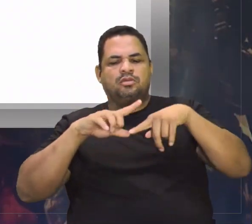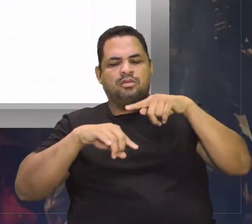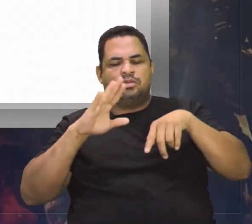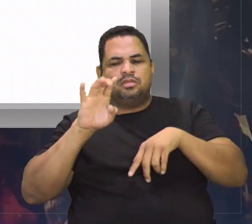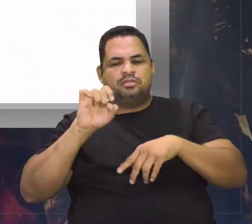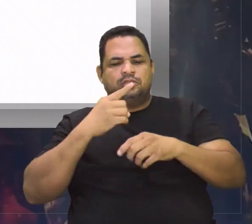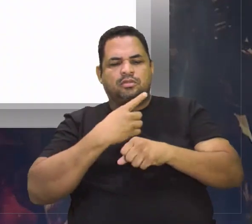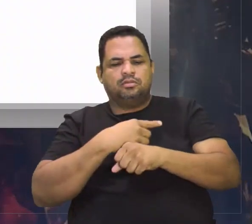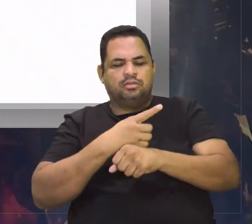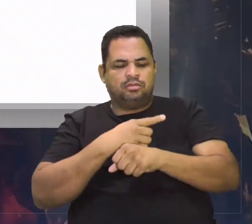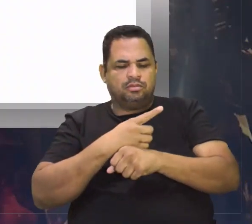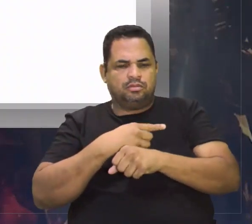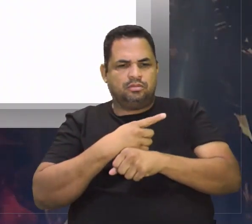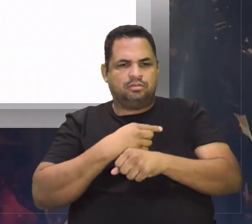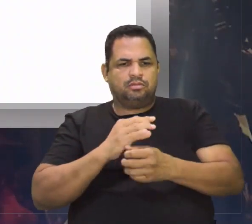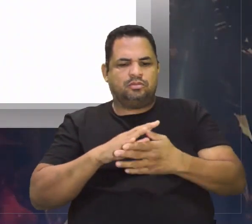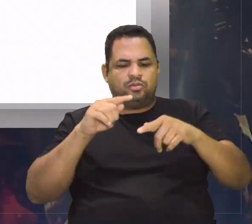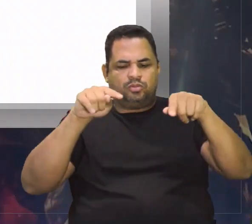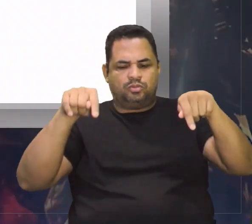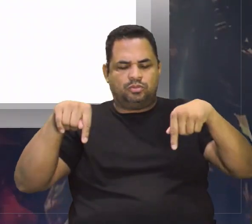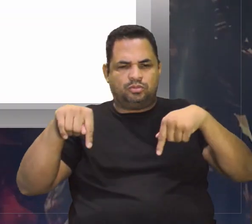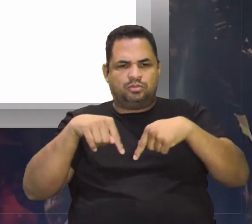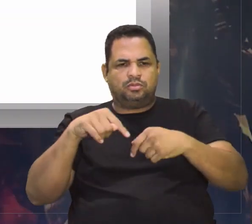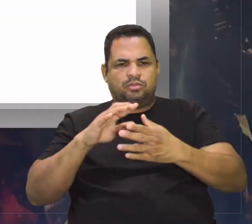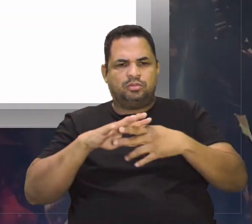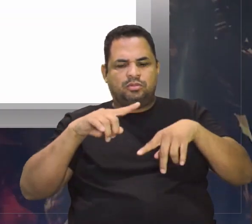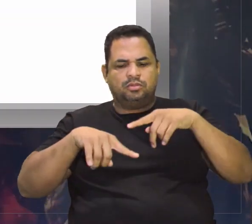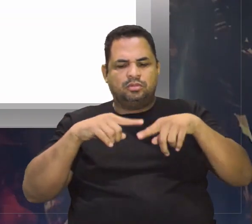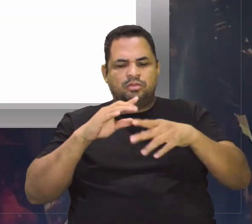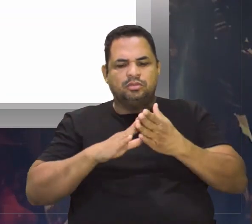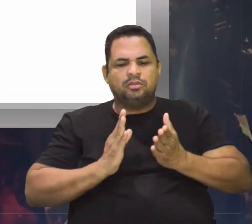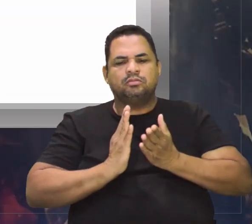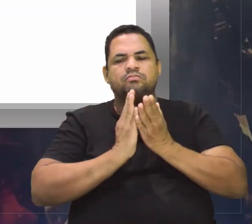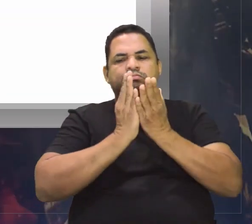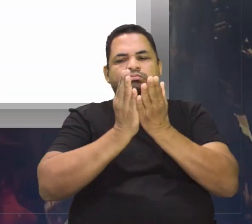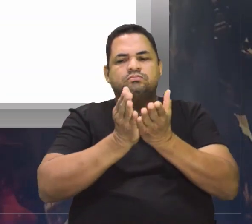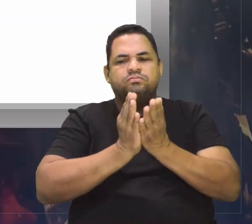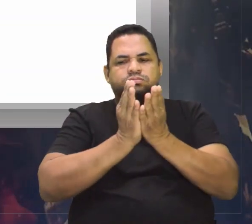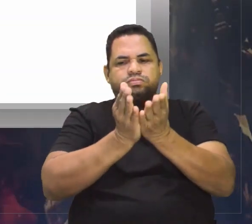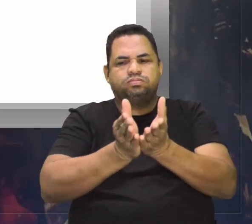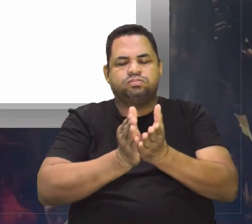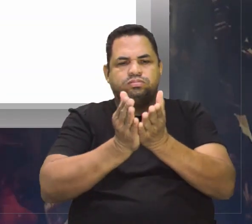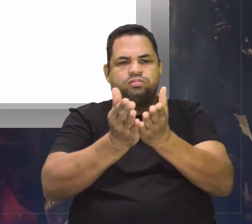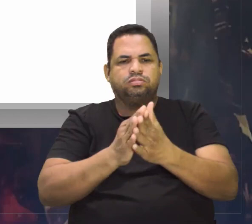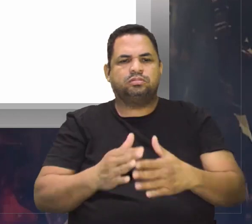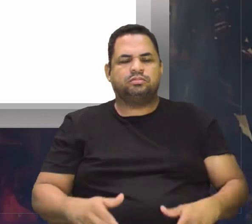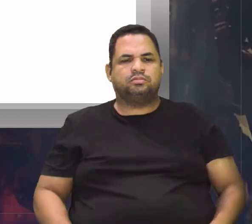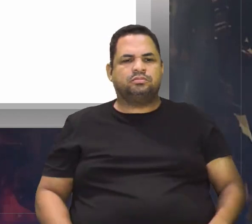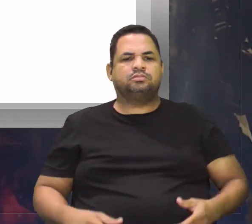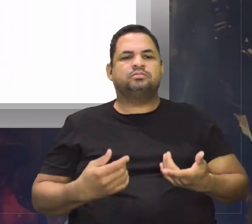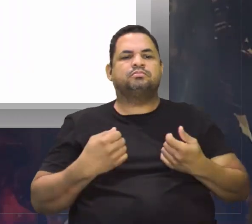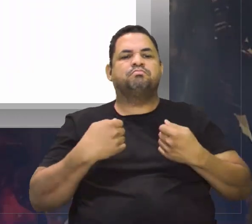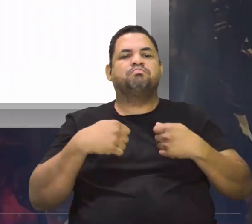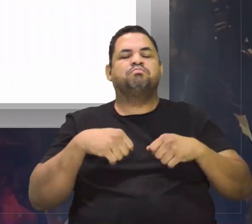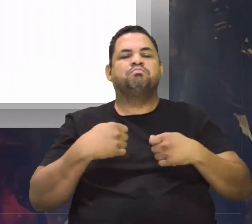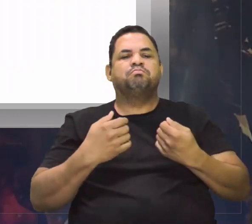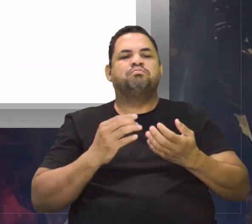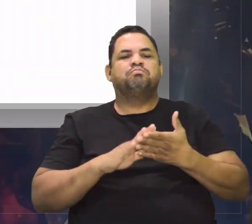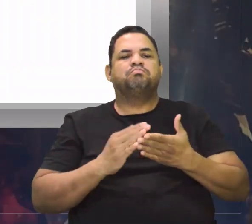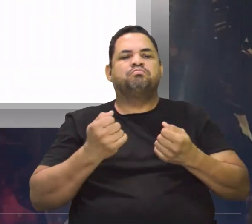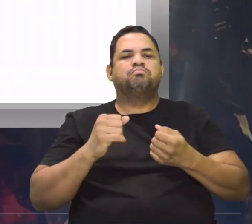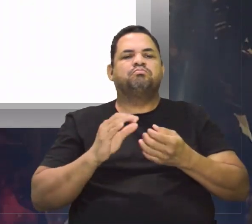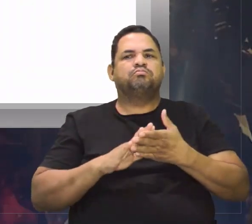bússola, o quadrante, instrumentos de navegação. Só assim as pessoas elas poderiam ir para o